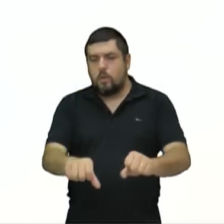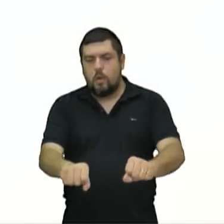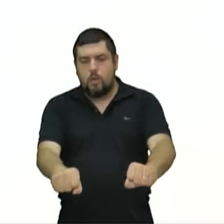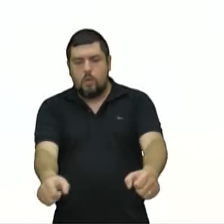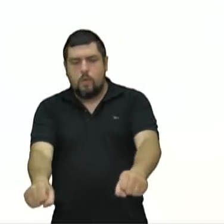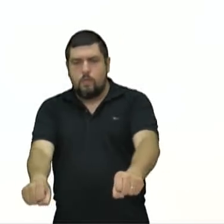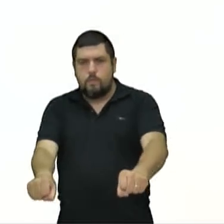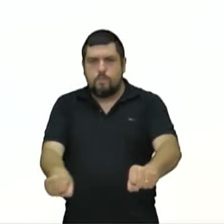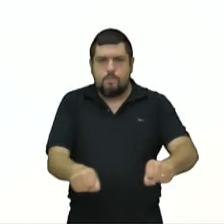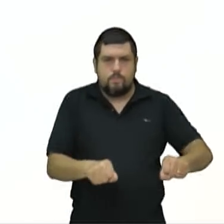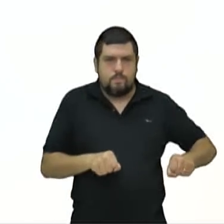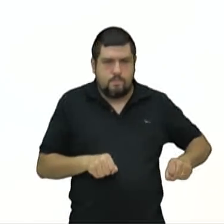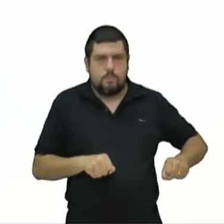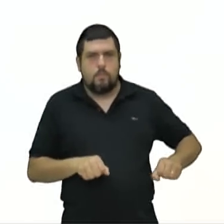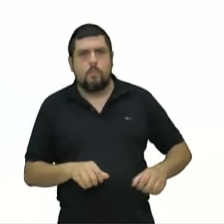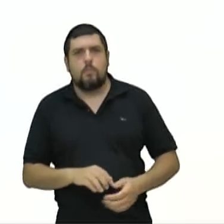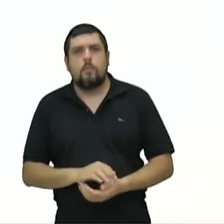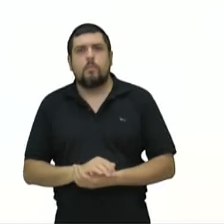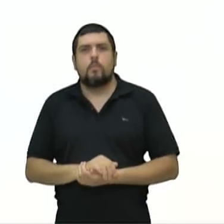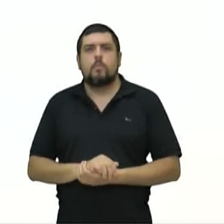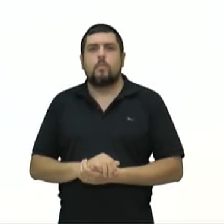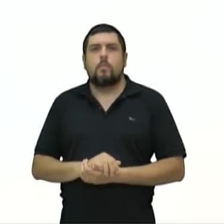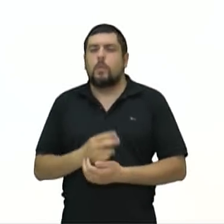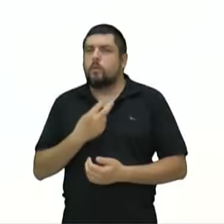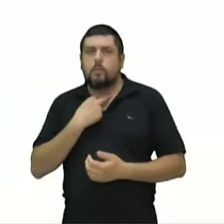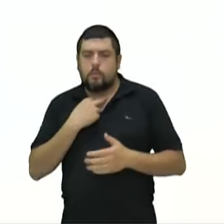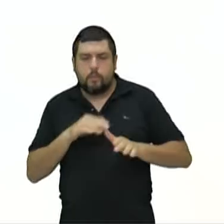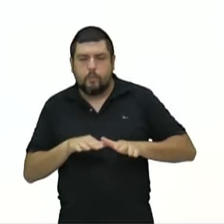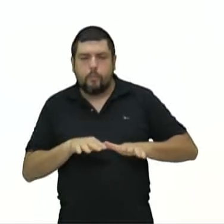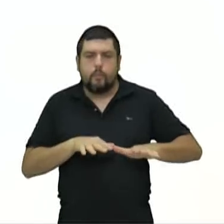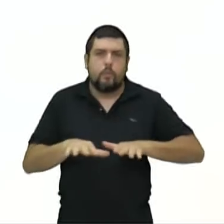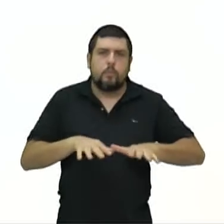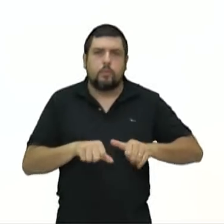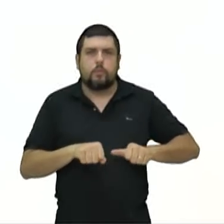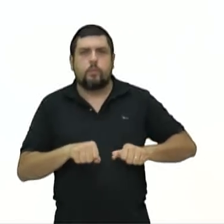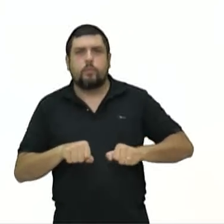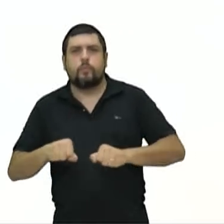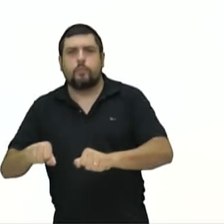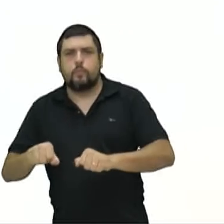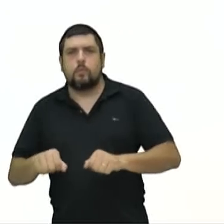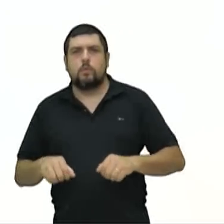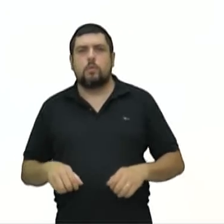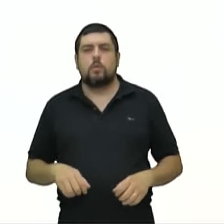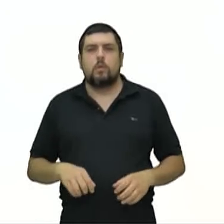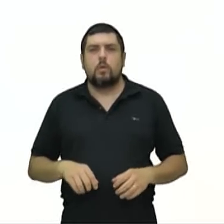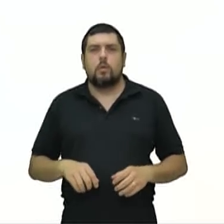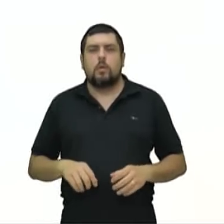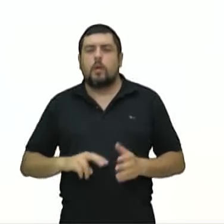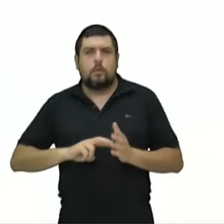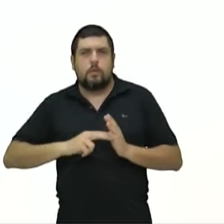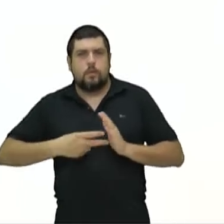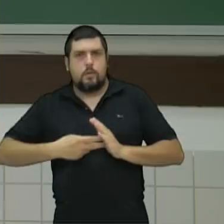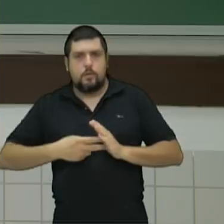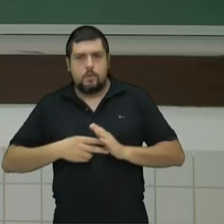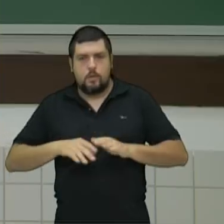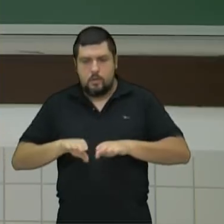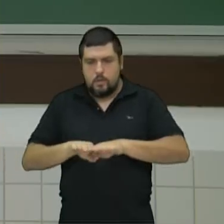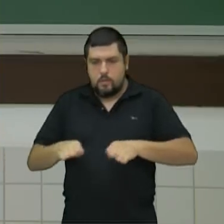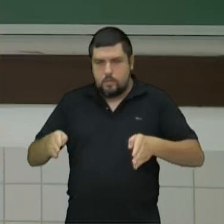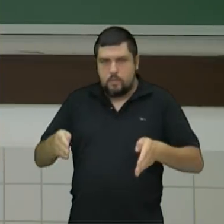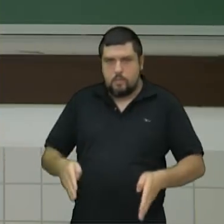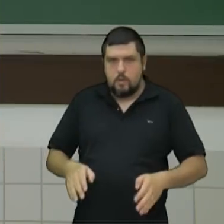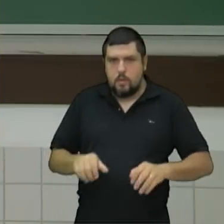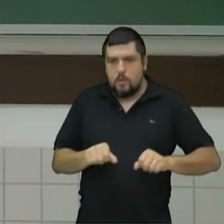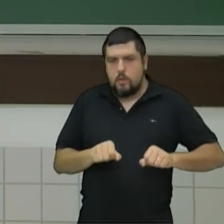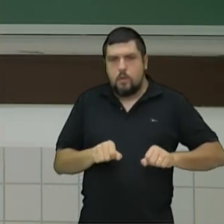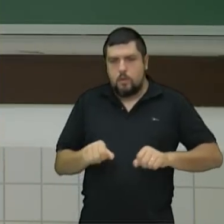possa colocá-lo em movimento. Ou seja, eu vou exercer uma força sobre o móvel, e esse móvel, no caso,